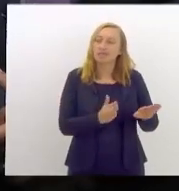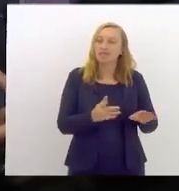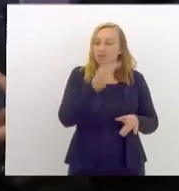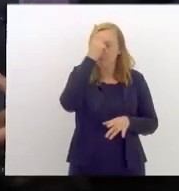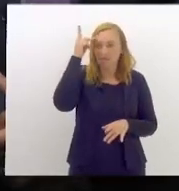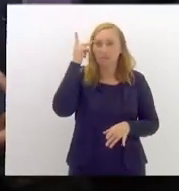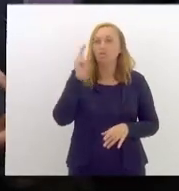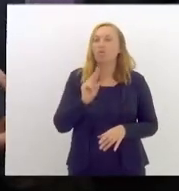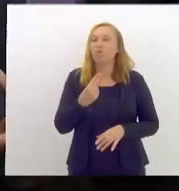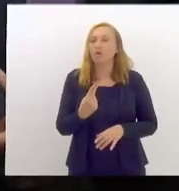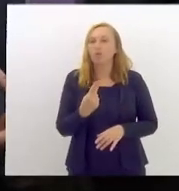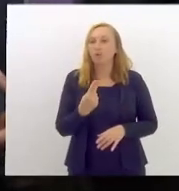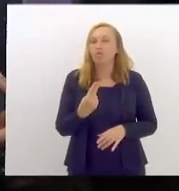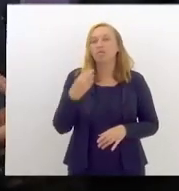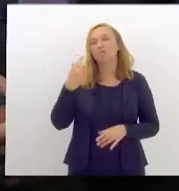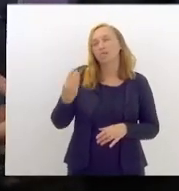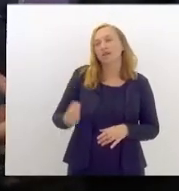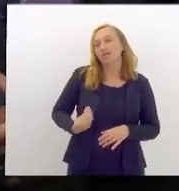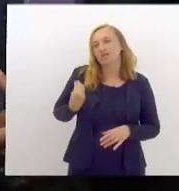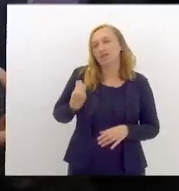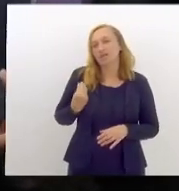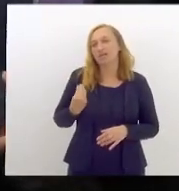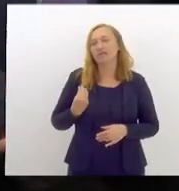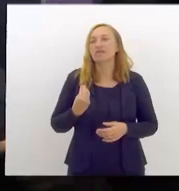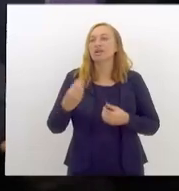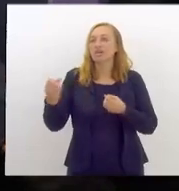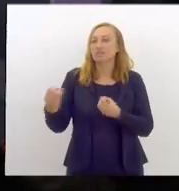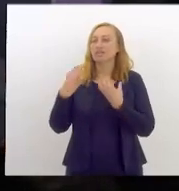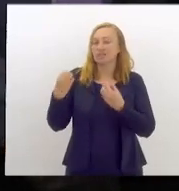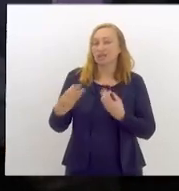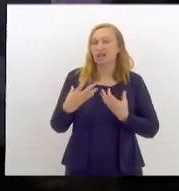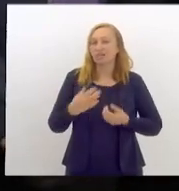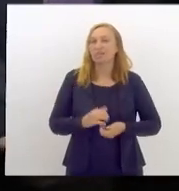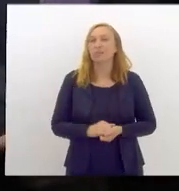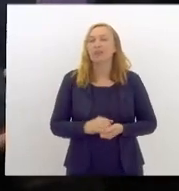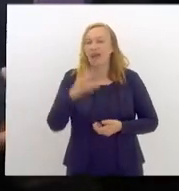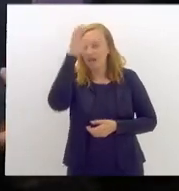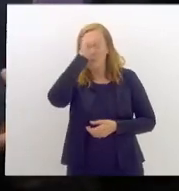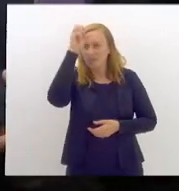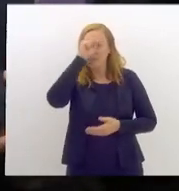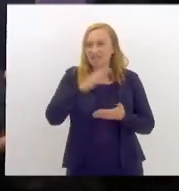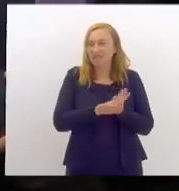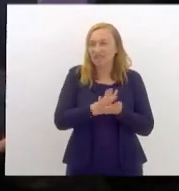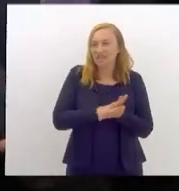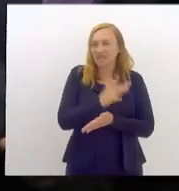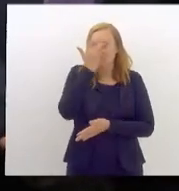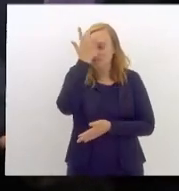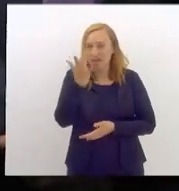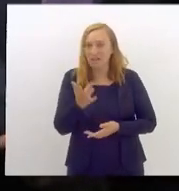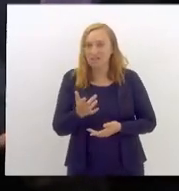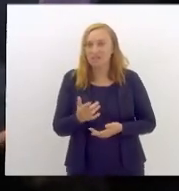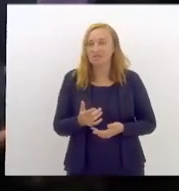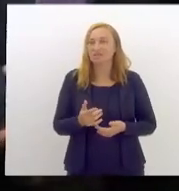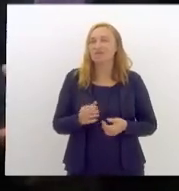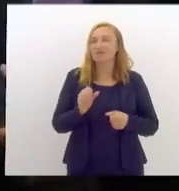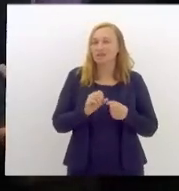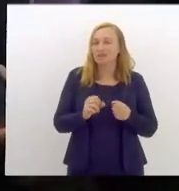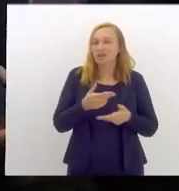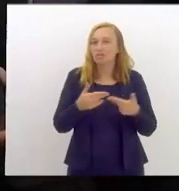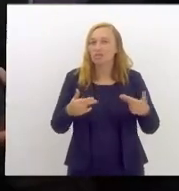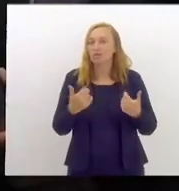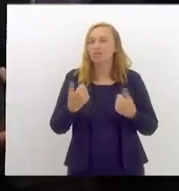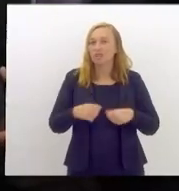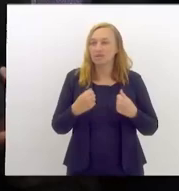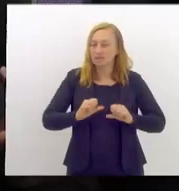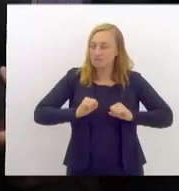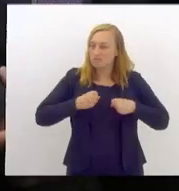sejam esses passados pela vida me ensinaram muito aprendi que nada é fácil que parece fazer algo tem